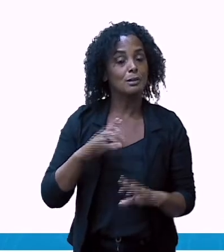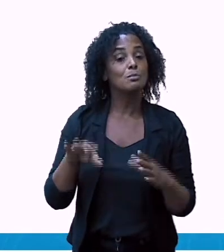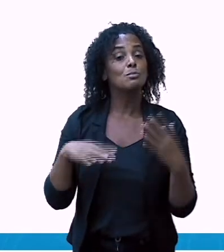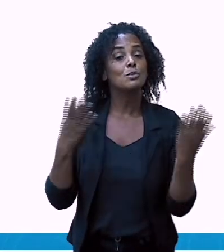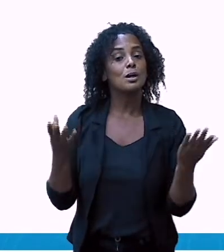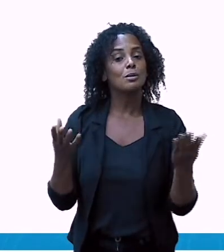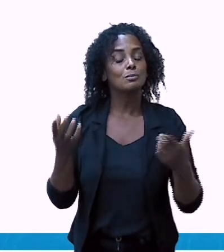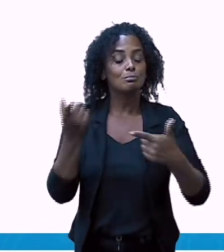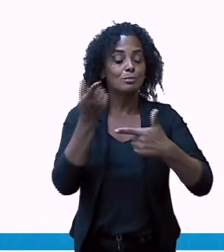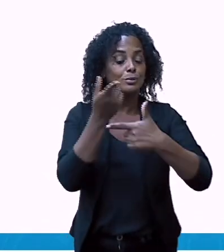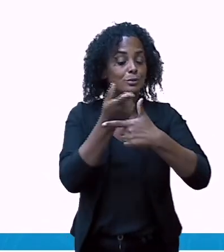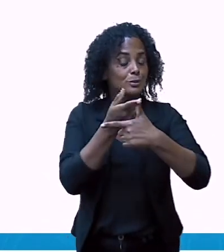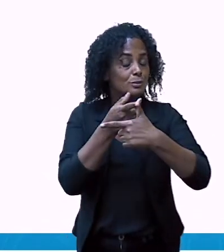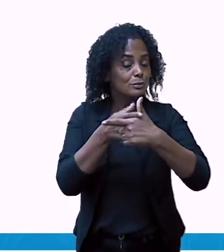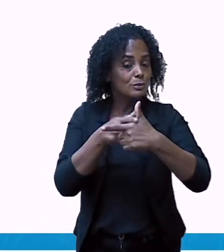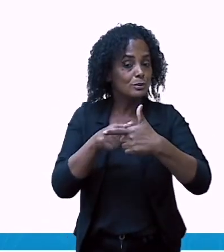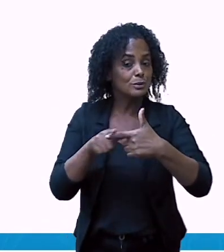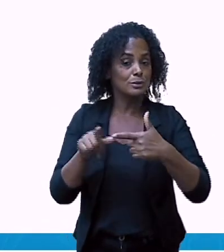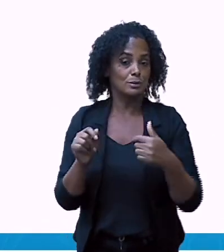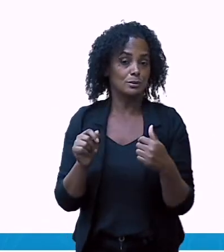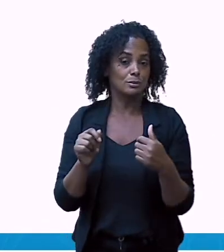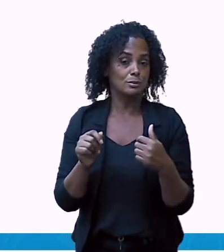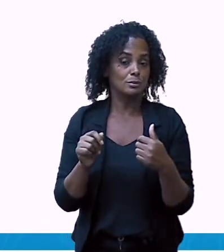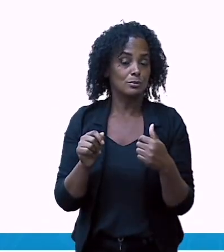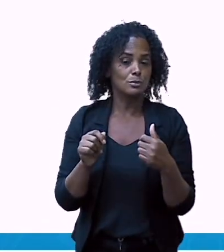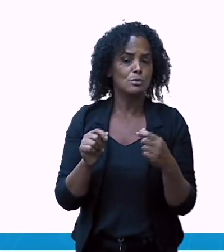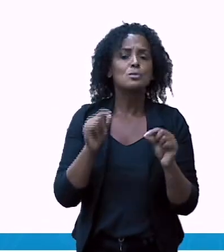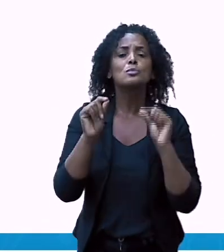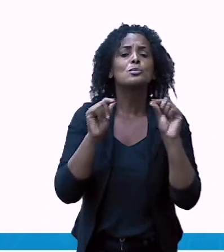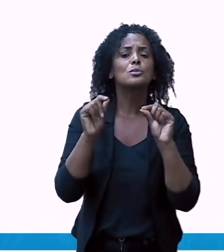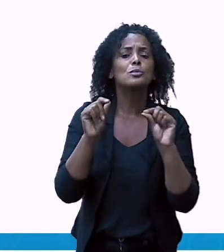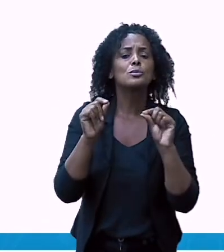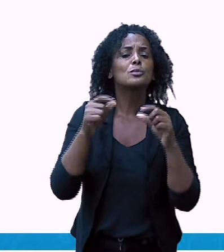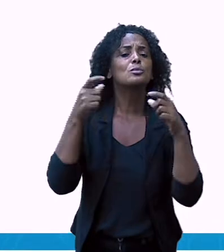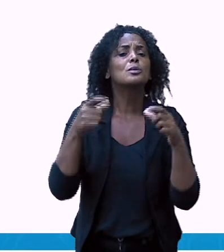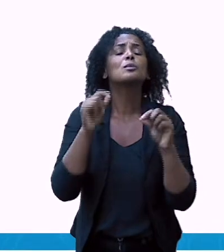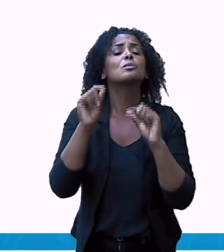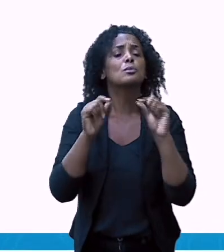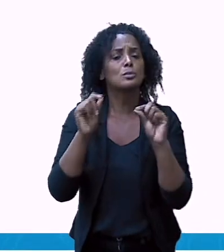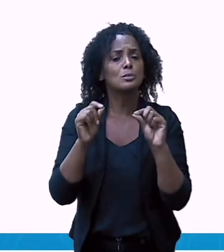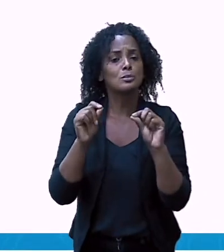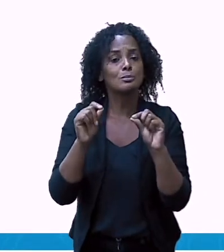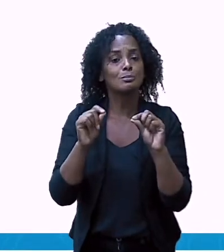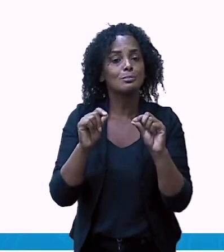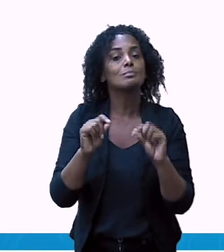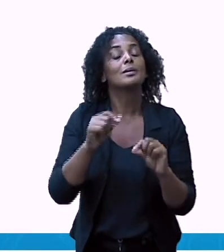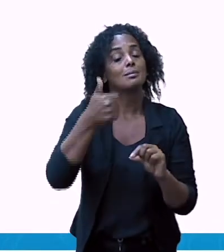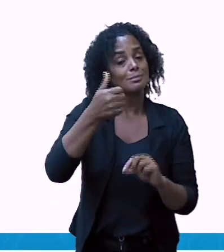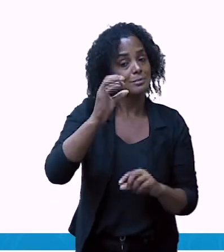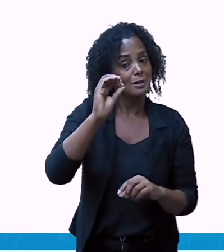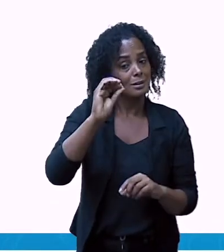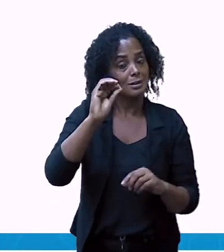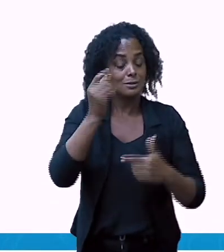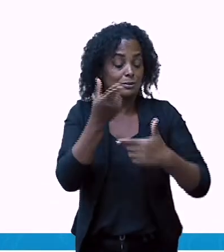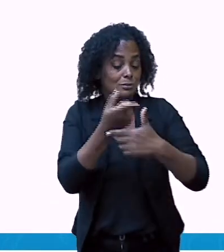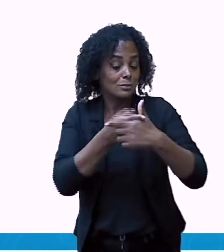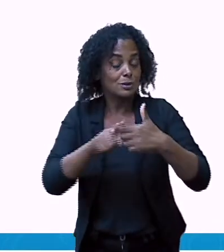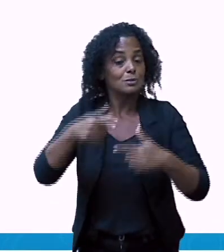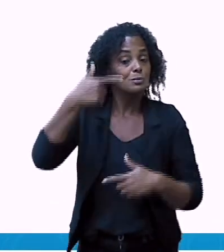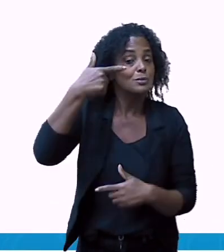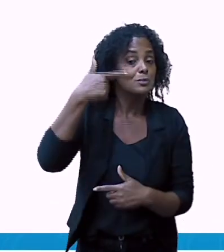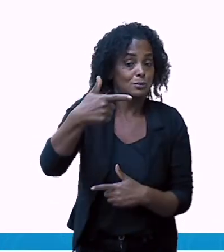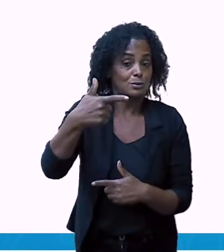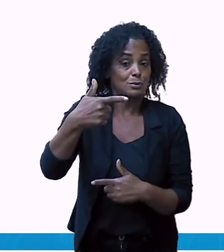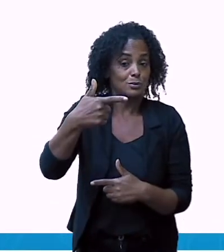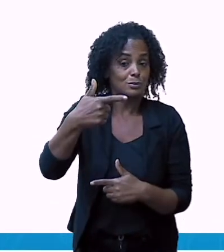a multiplicação. Mas veja bem, aonde que a divisão está? É 10 dividido por 2. Então, eu tenho que resolver